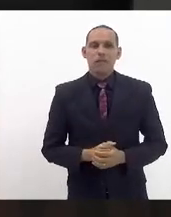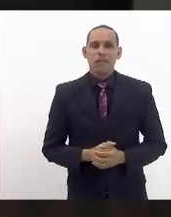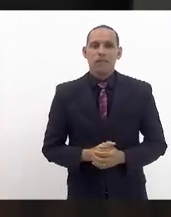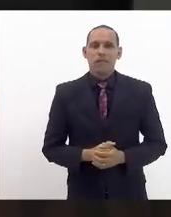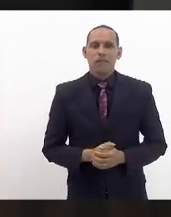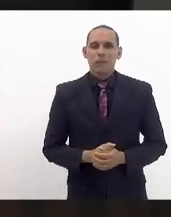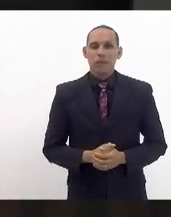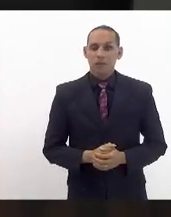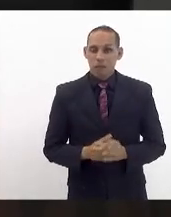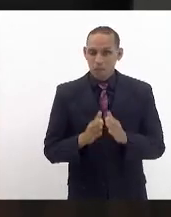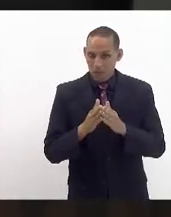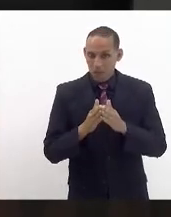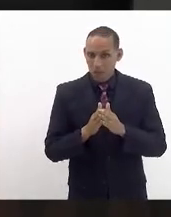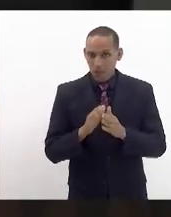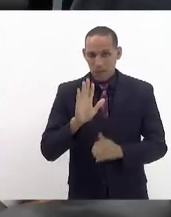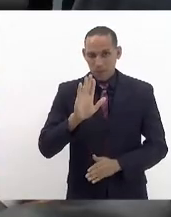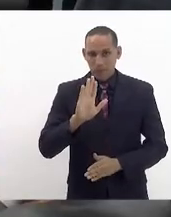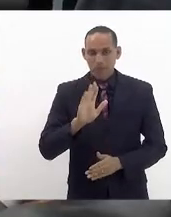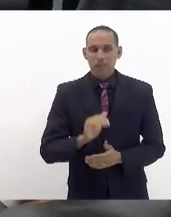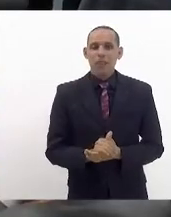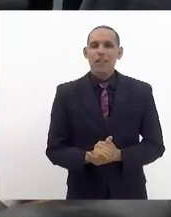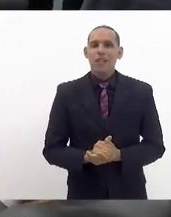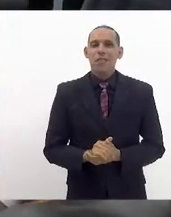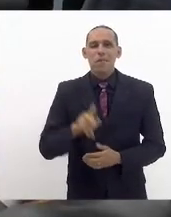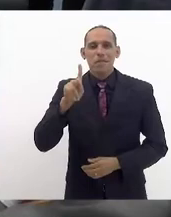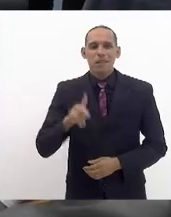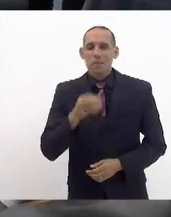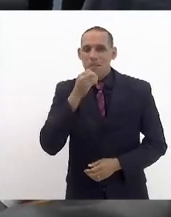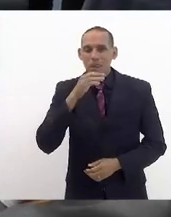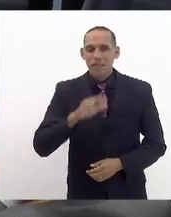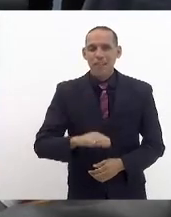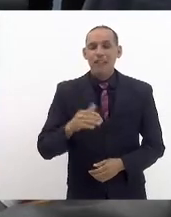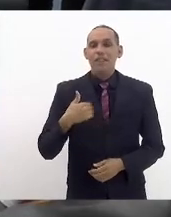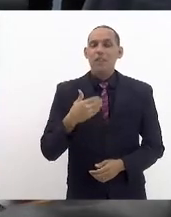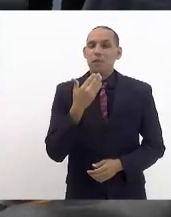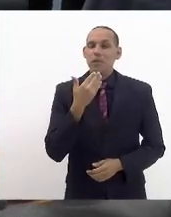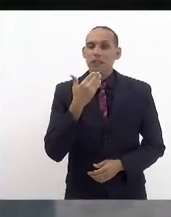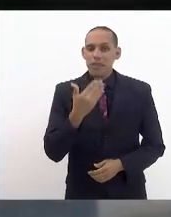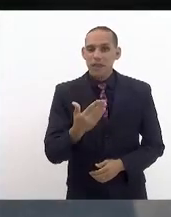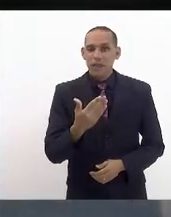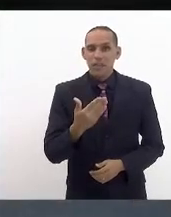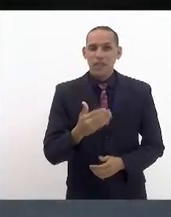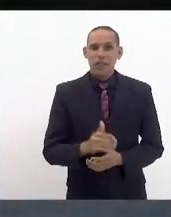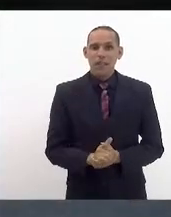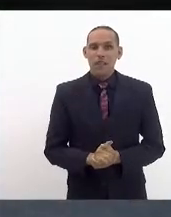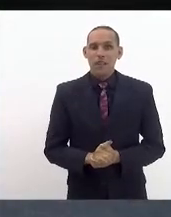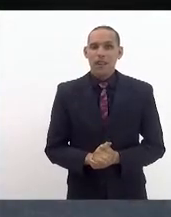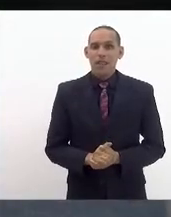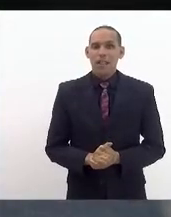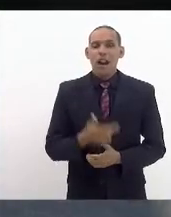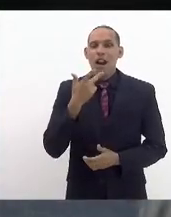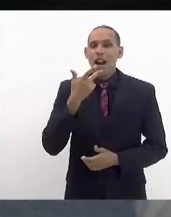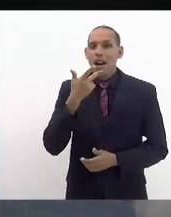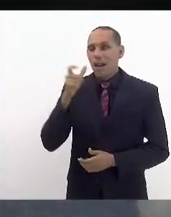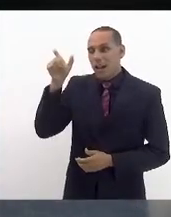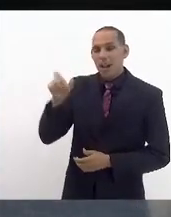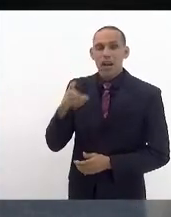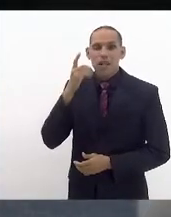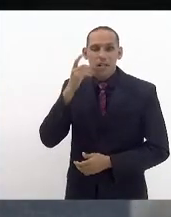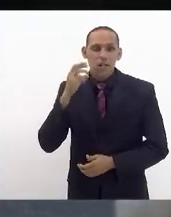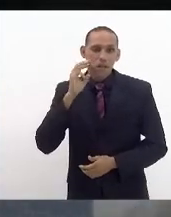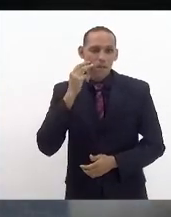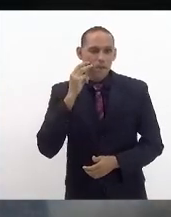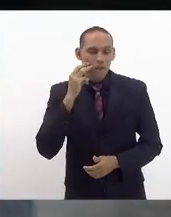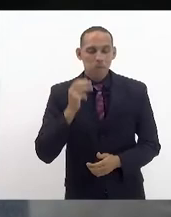Por favor, Samuel, um instante só. Presidente, boa tarde. Eu solicitei a parte em relação à fala do deputado Valdeque